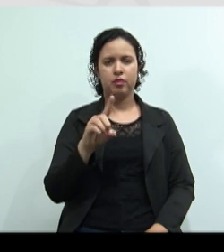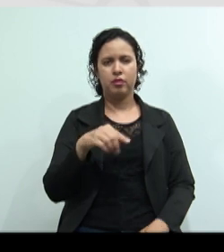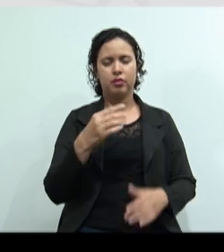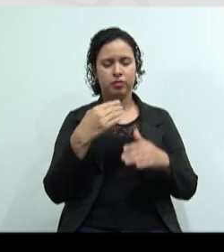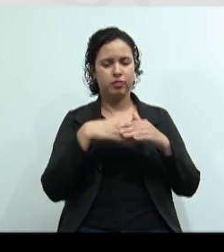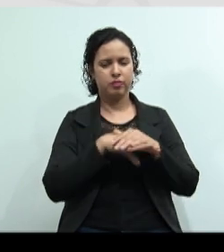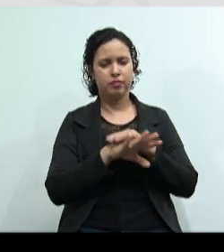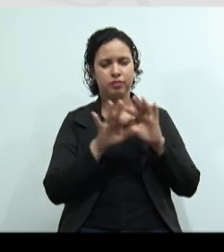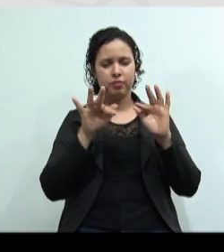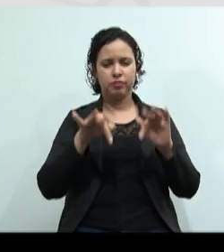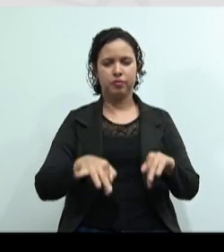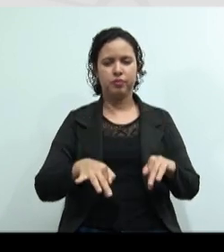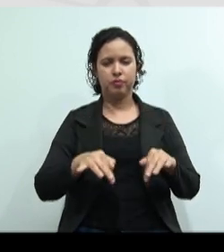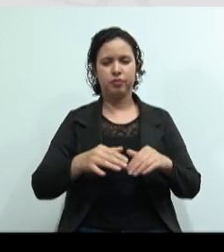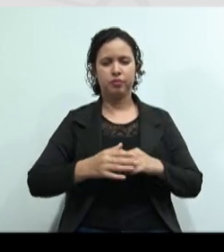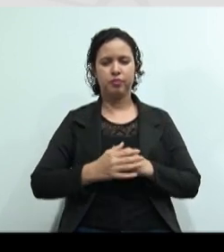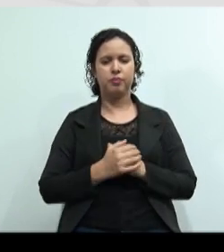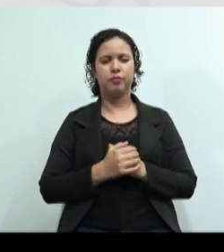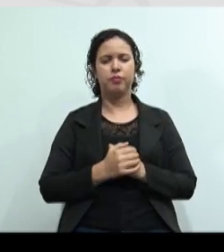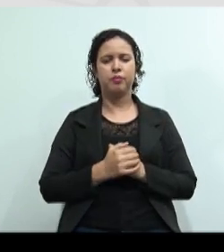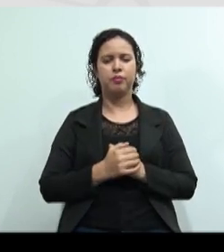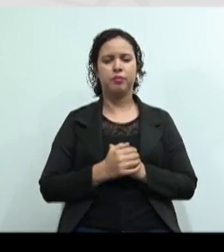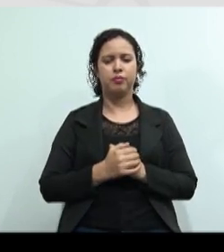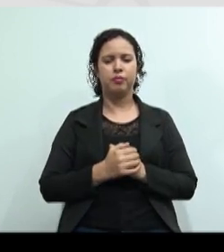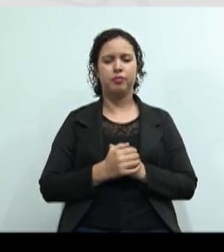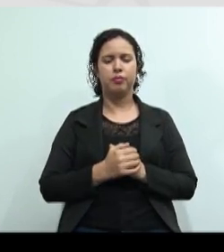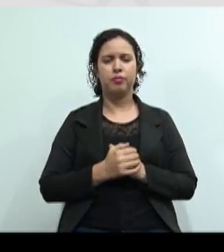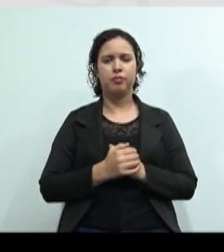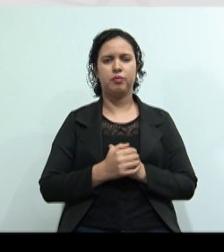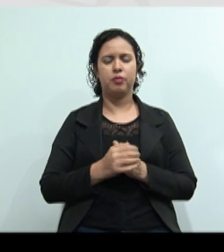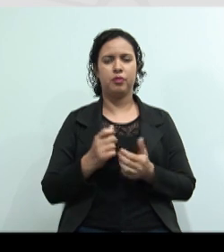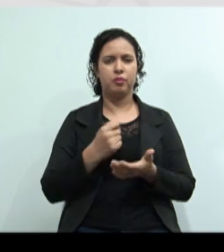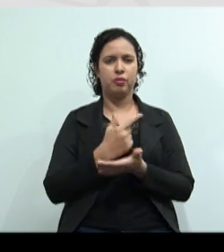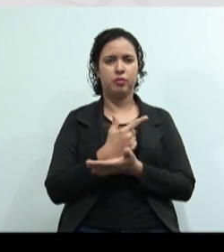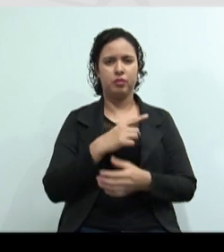final? Então, eu tinha comprado quanto? 80.